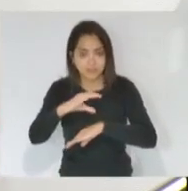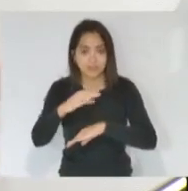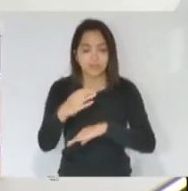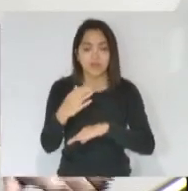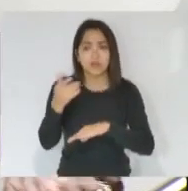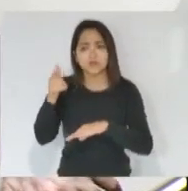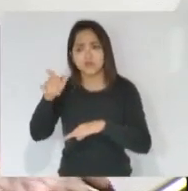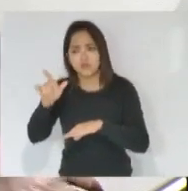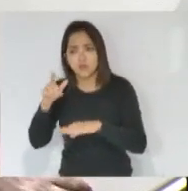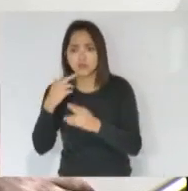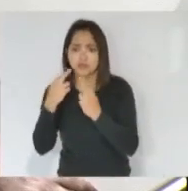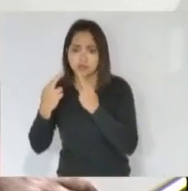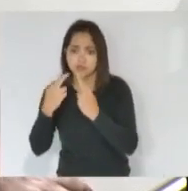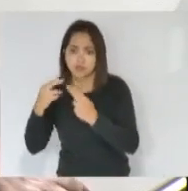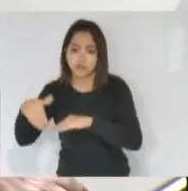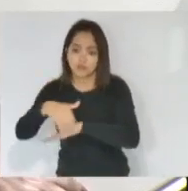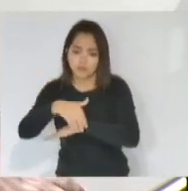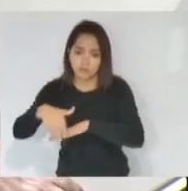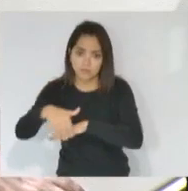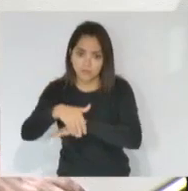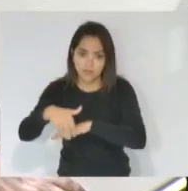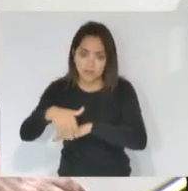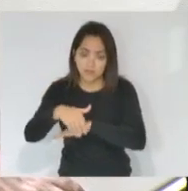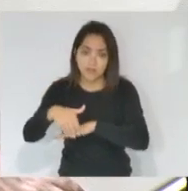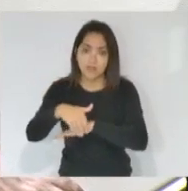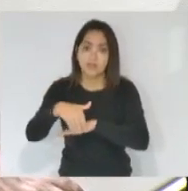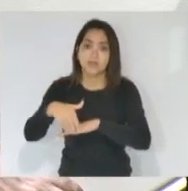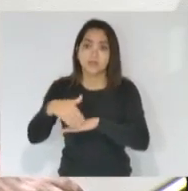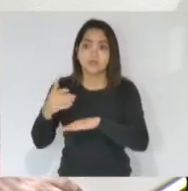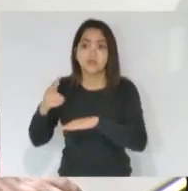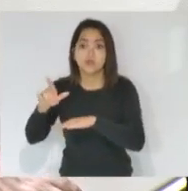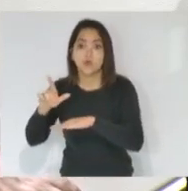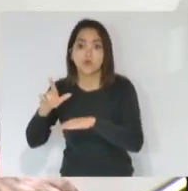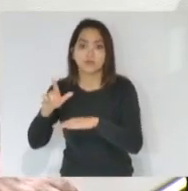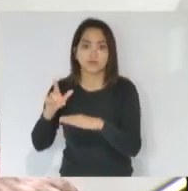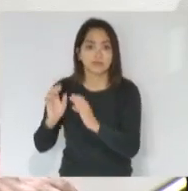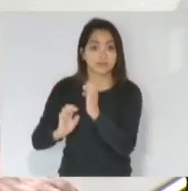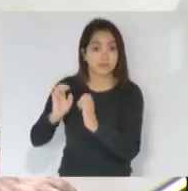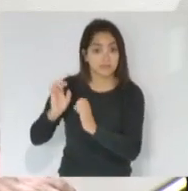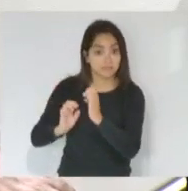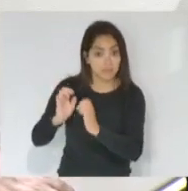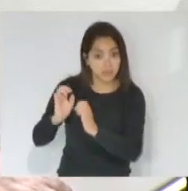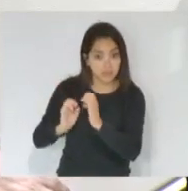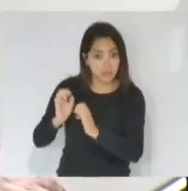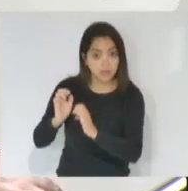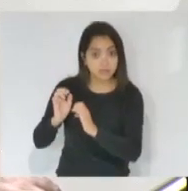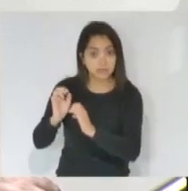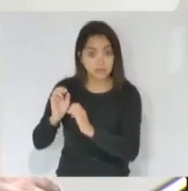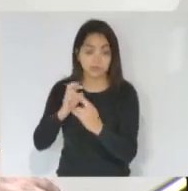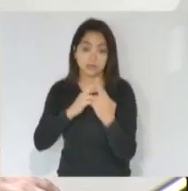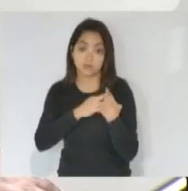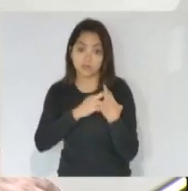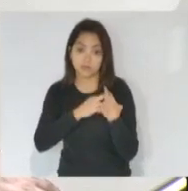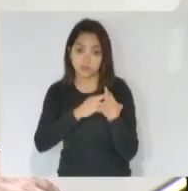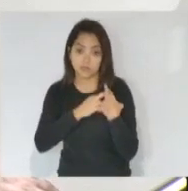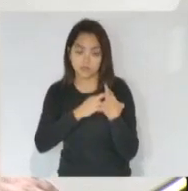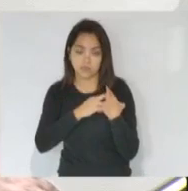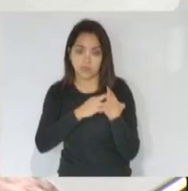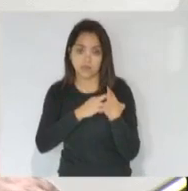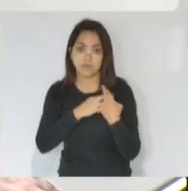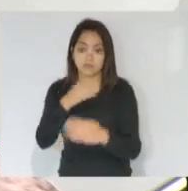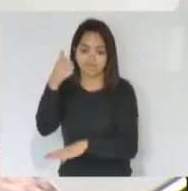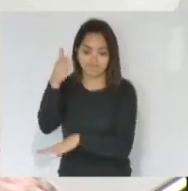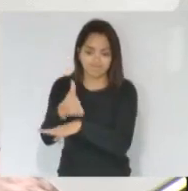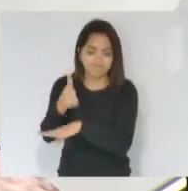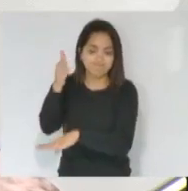daquelas rodovias que são concessionadas, que a gente paga até o pedágio,